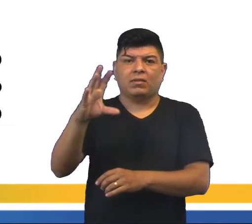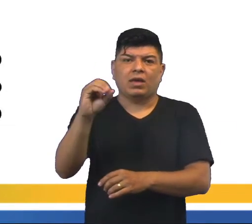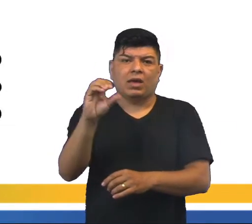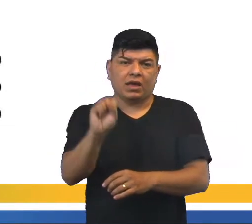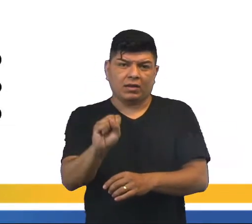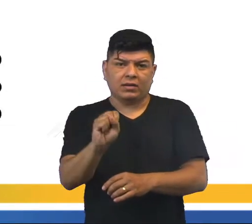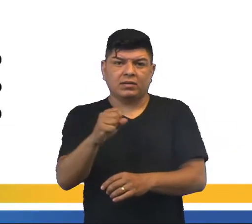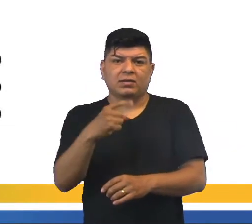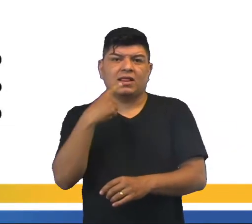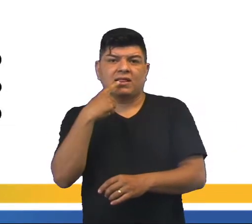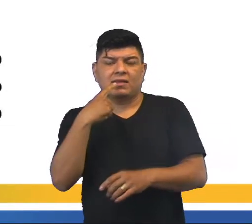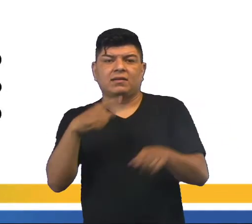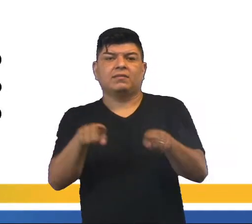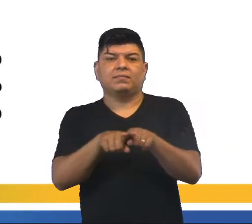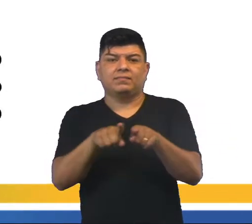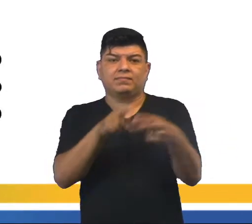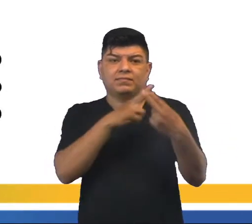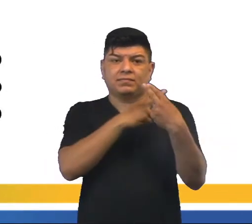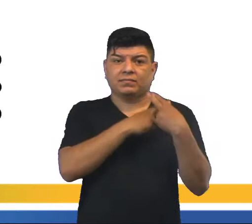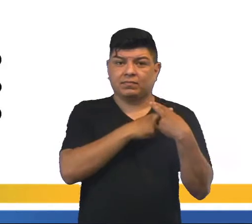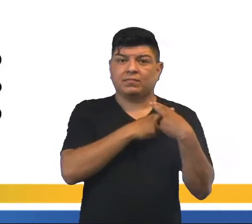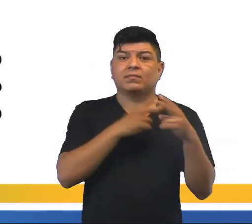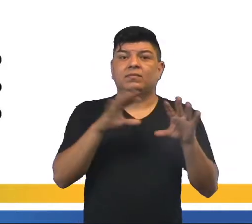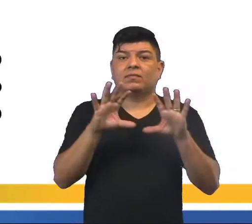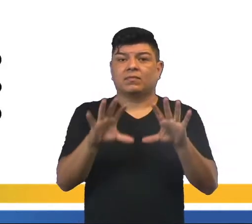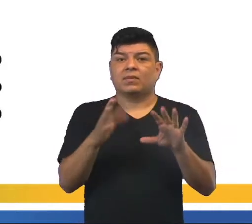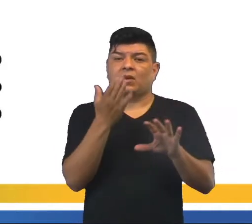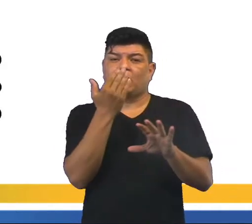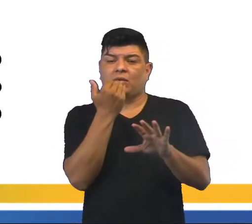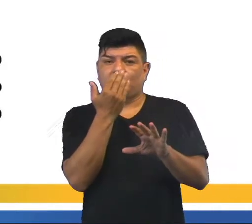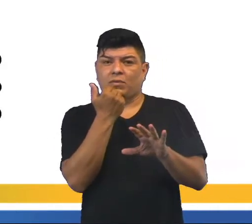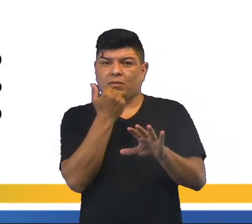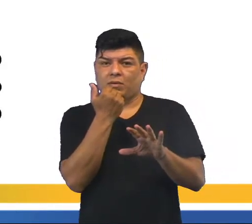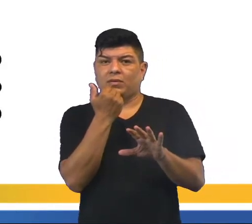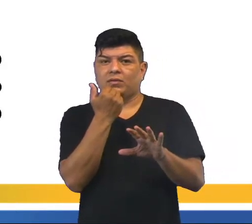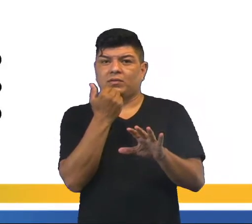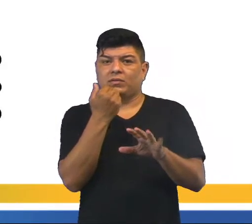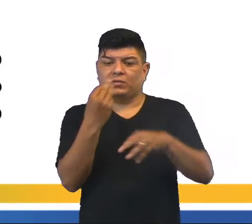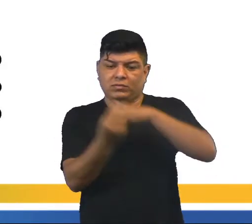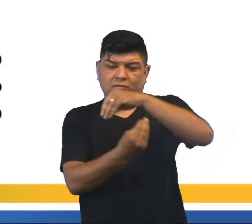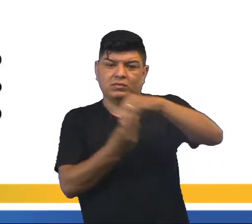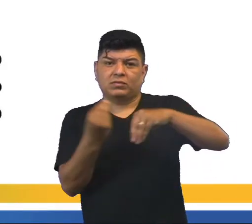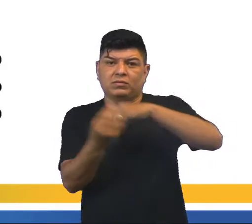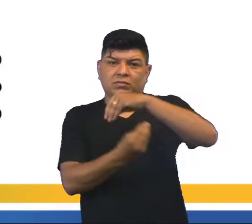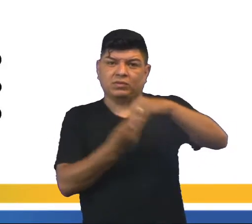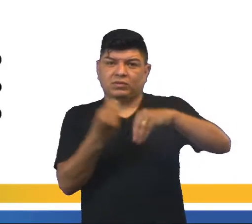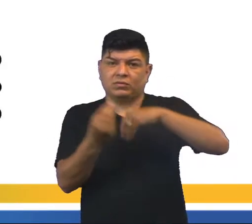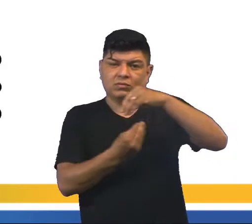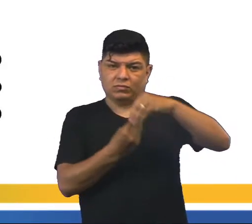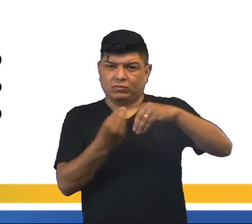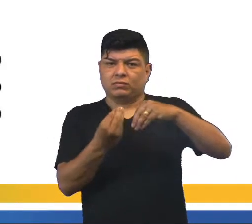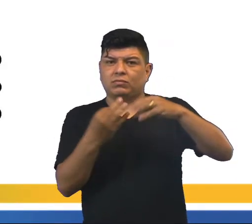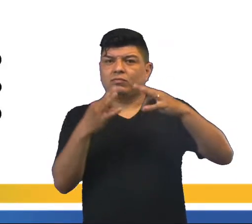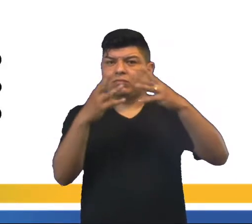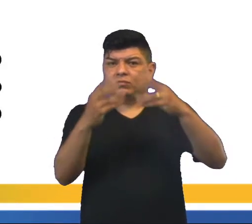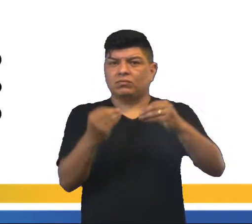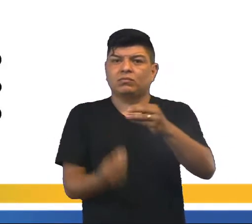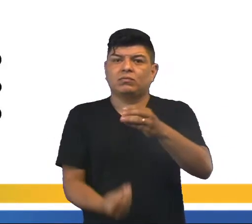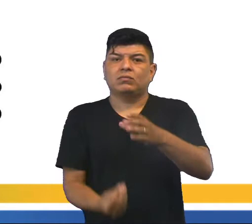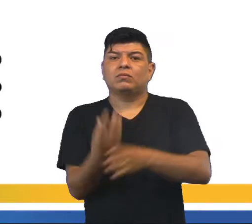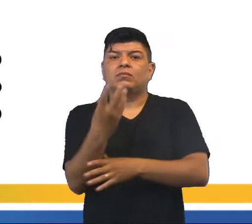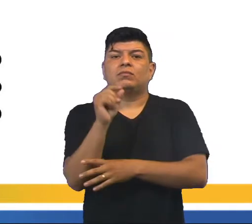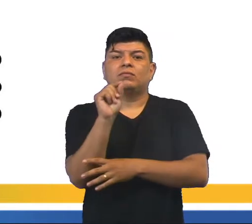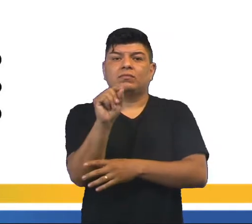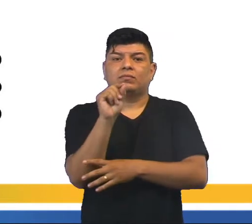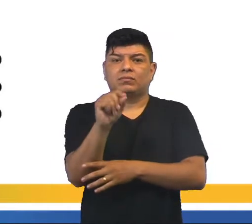importante nessa etapa, garantindo que o alimento se misture à saliva e forme o